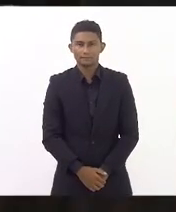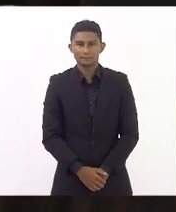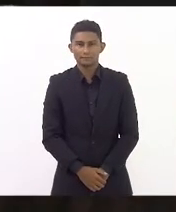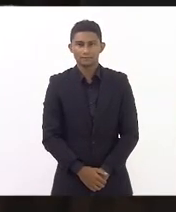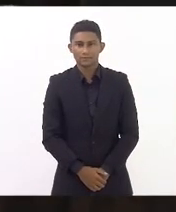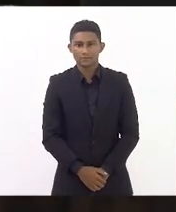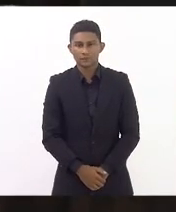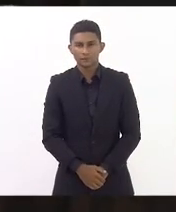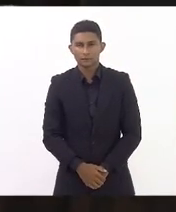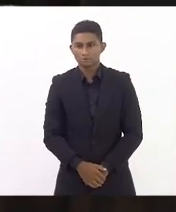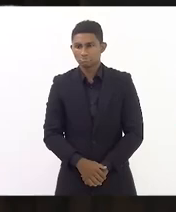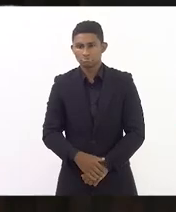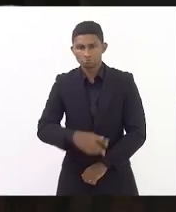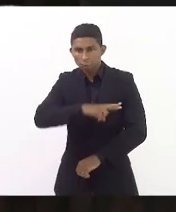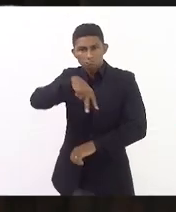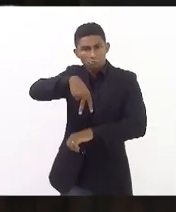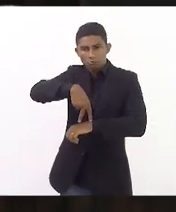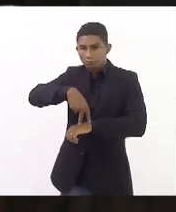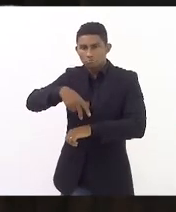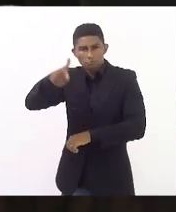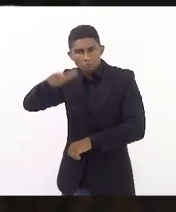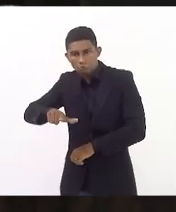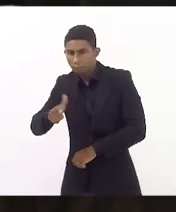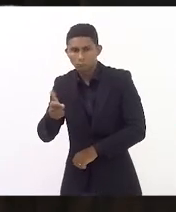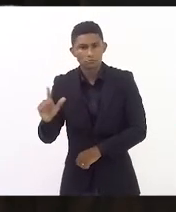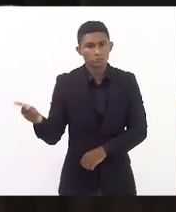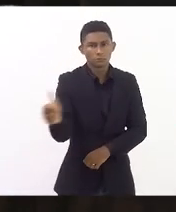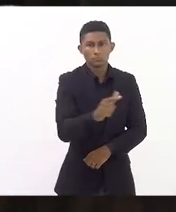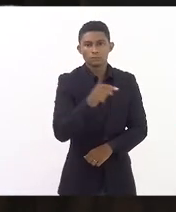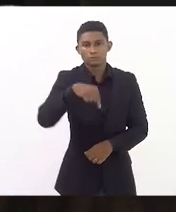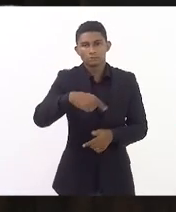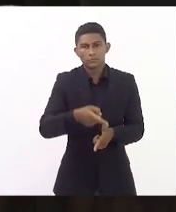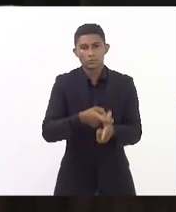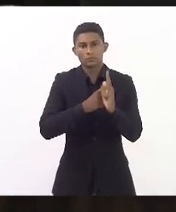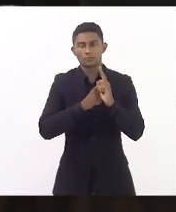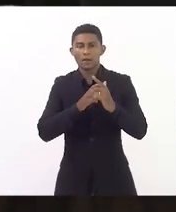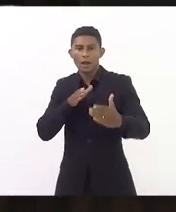Não havendo mais oradores inscritos, a presidência suspende a